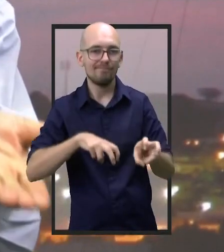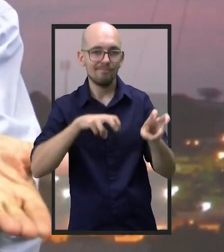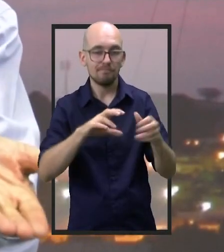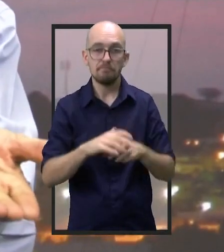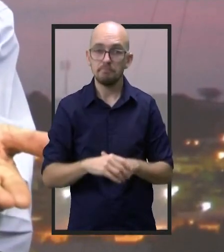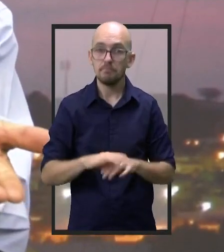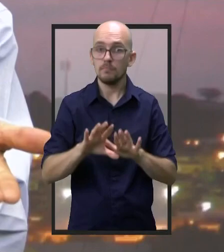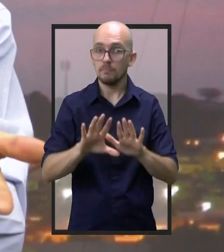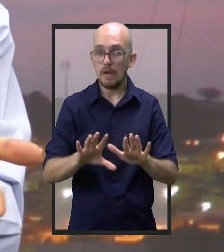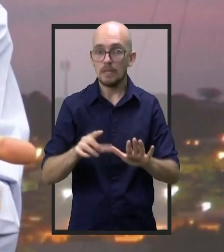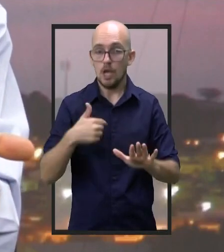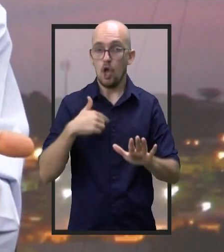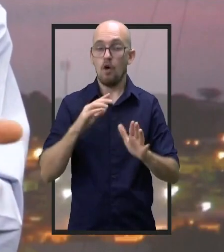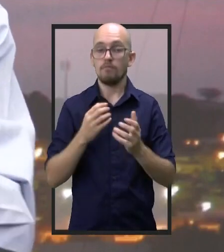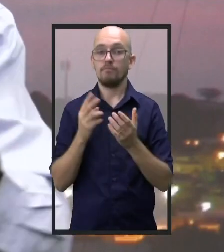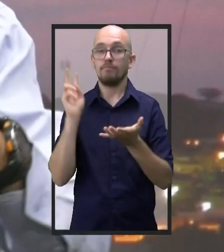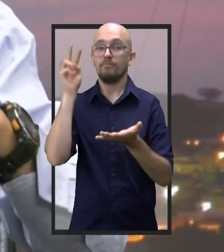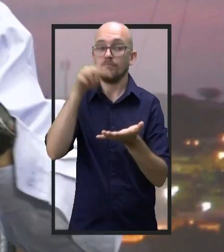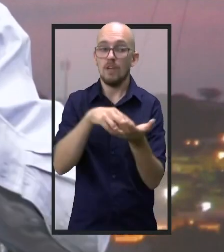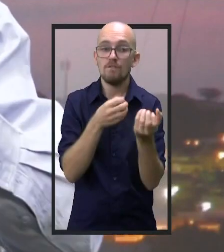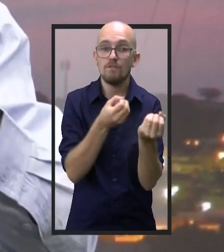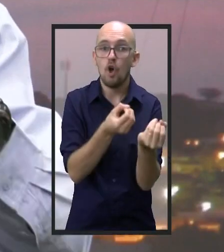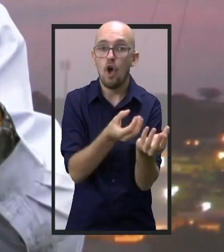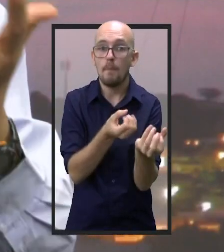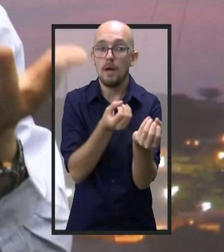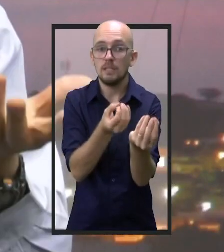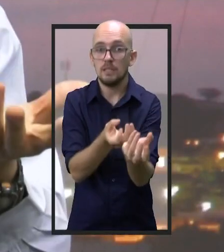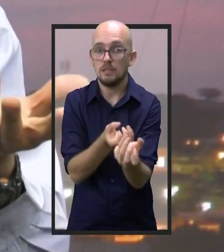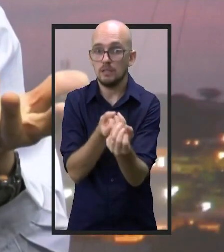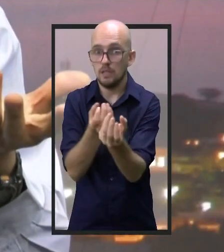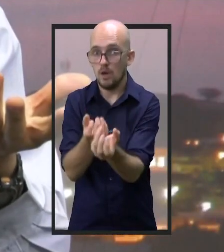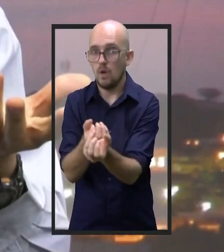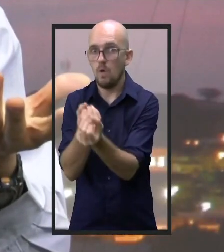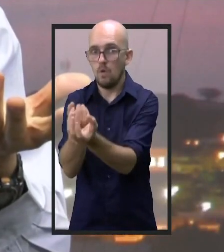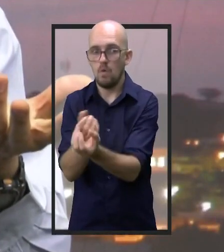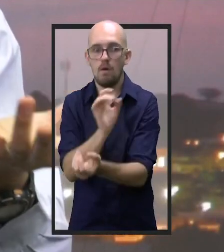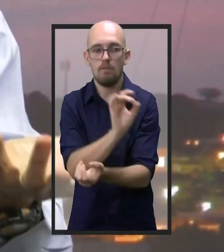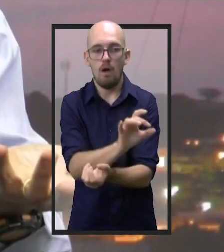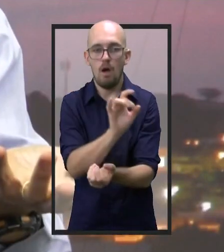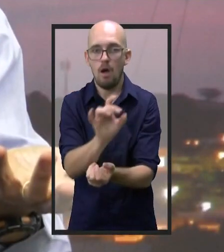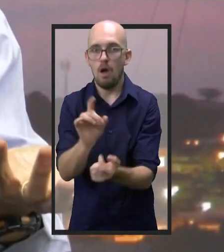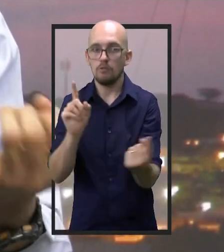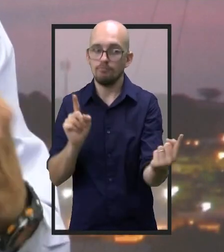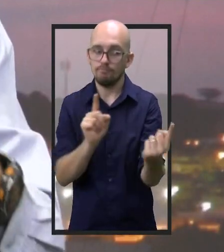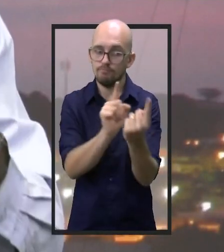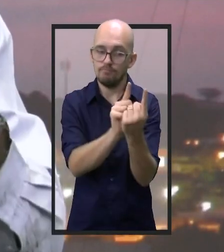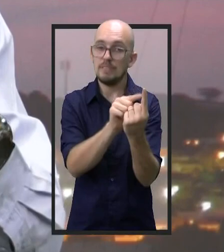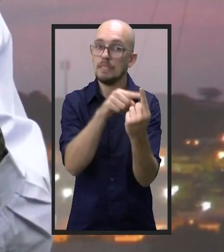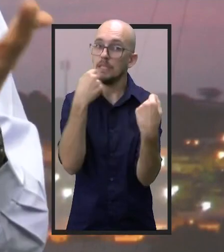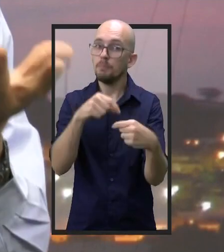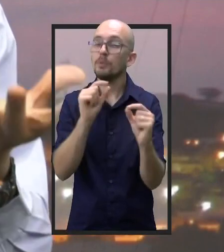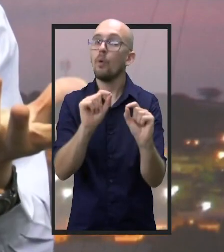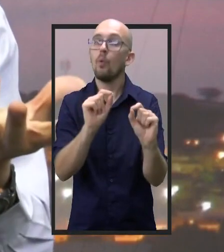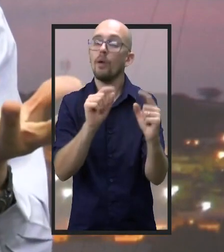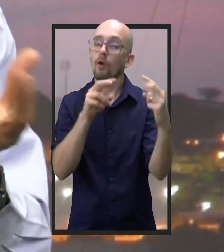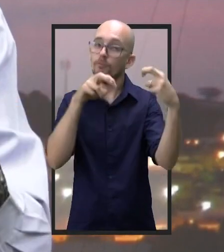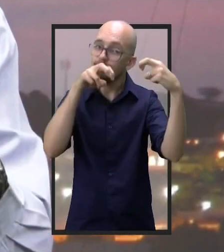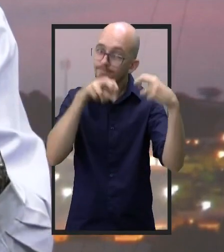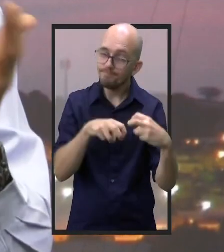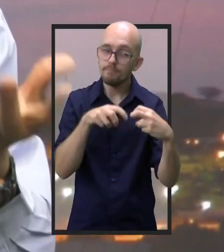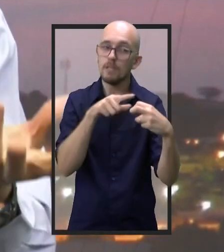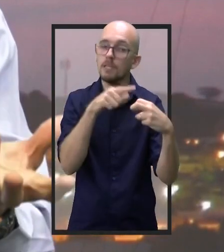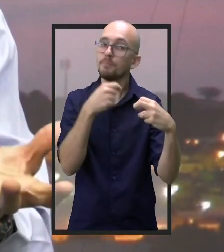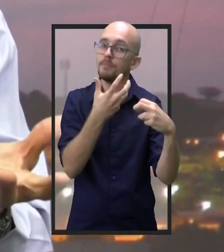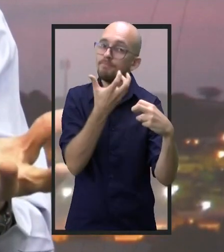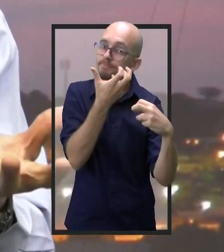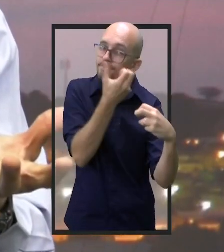levar a informação eu levo. A pessoa, de alguma maneira, precisa ter a disponibilidade de aceitar. Tentar sensibilizá-lo